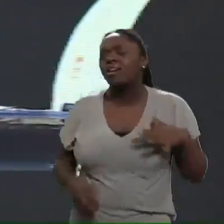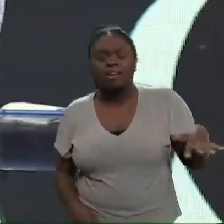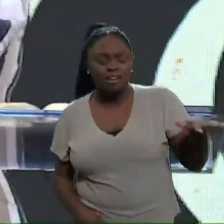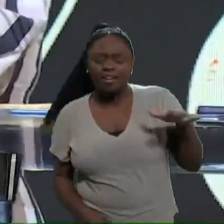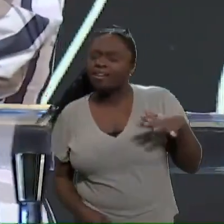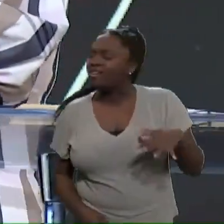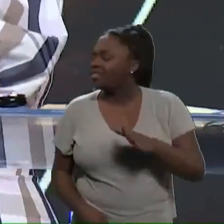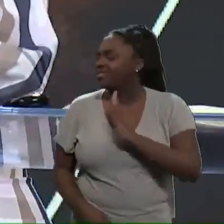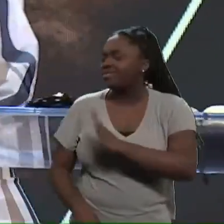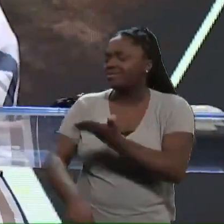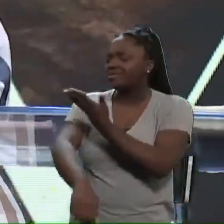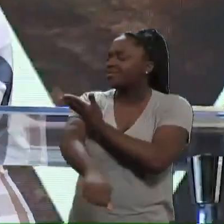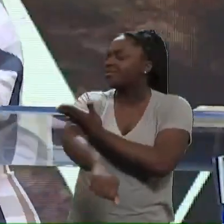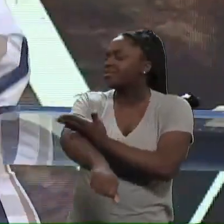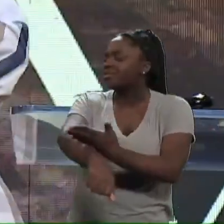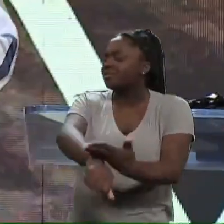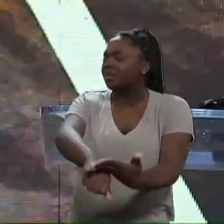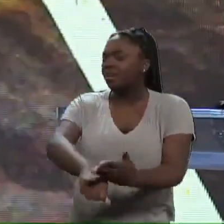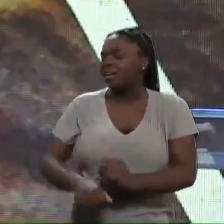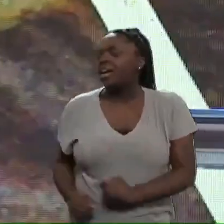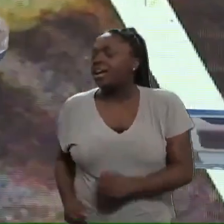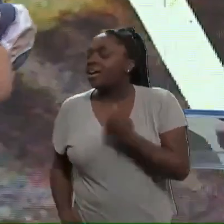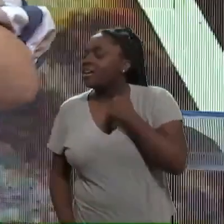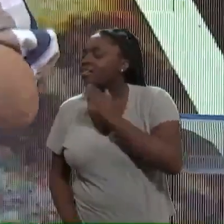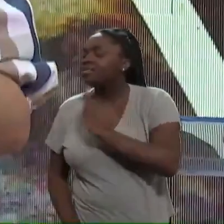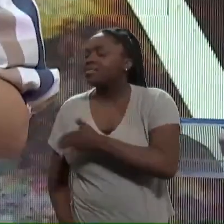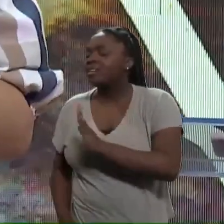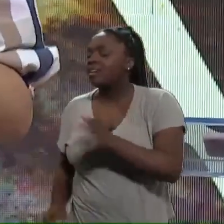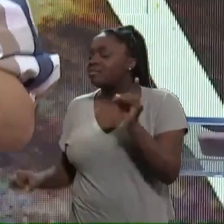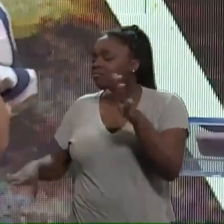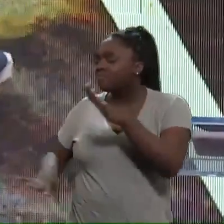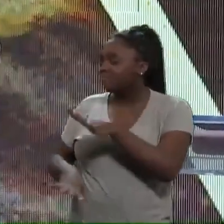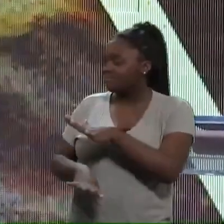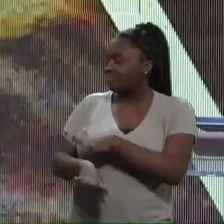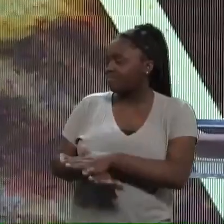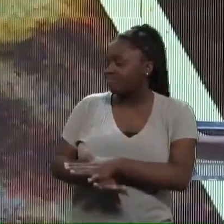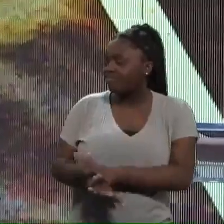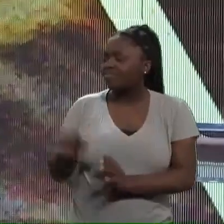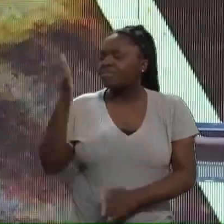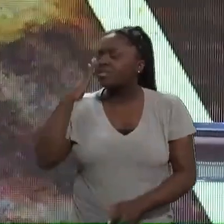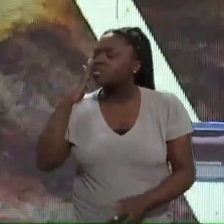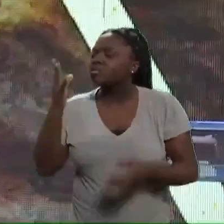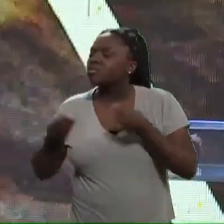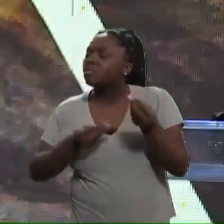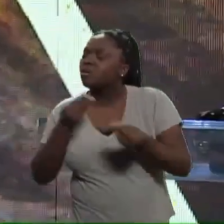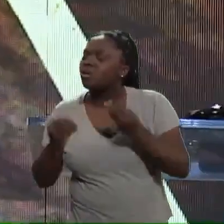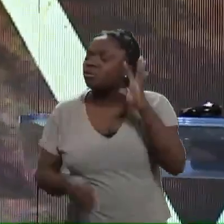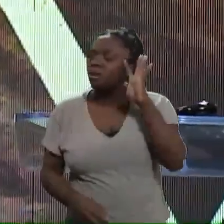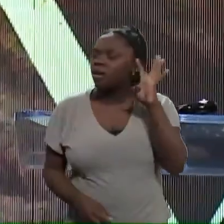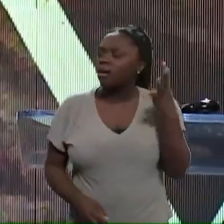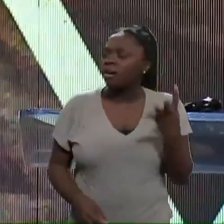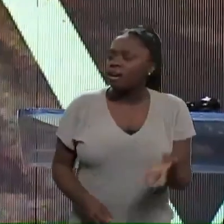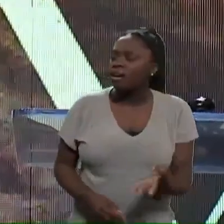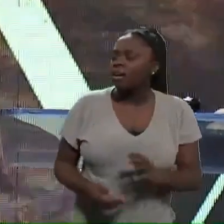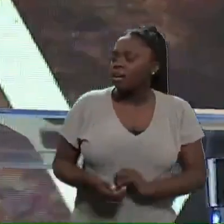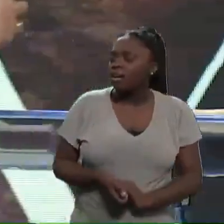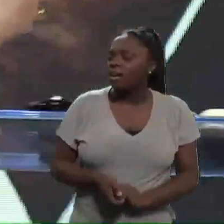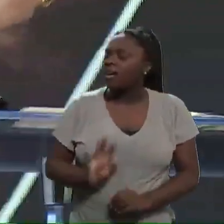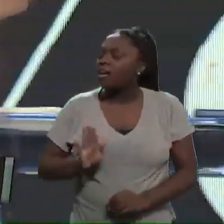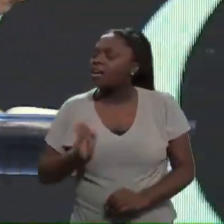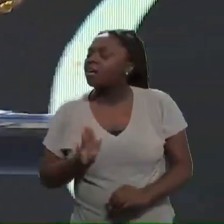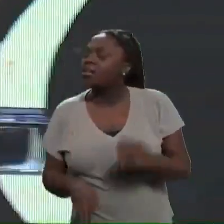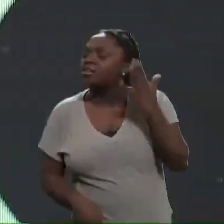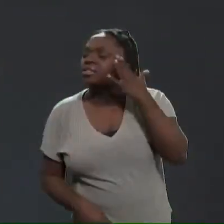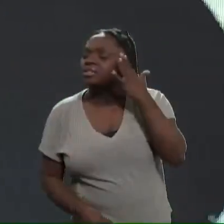campo, eu já estou acostumado, eu já estou preparado, eu já sei como lidar com as feras, eu já sei